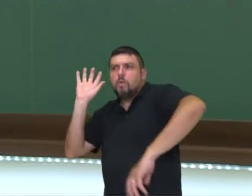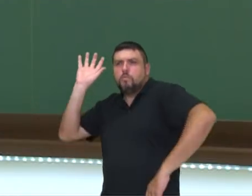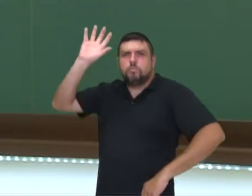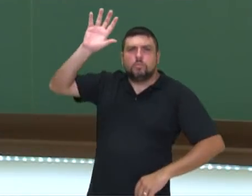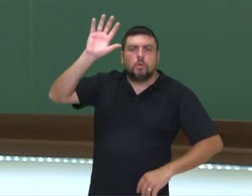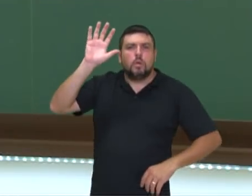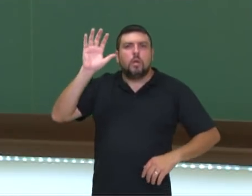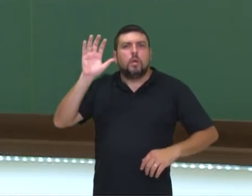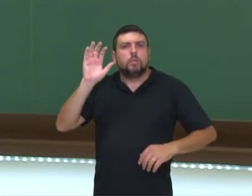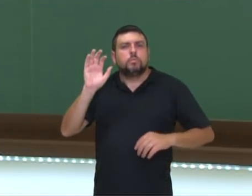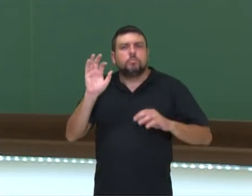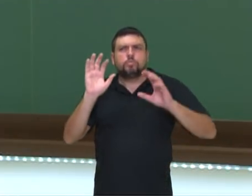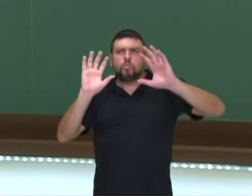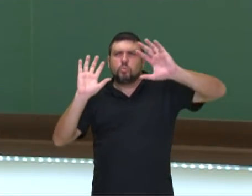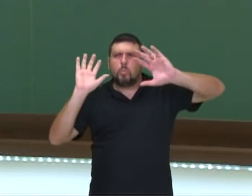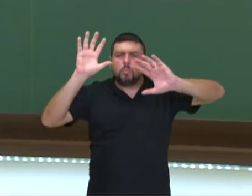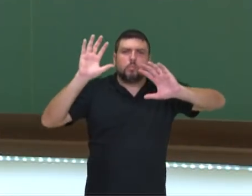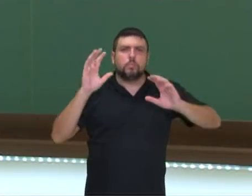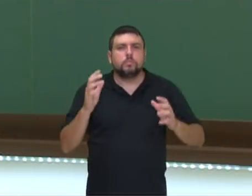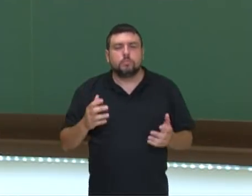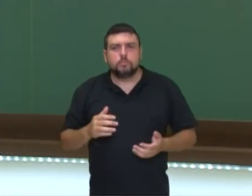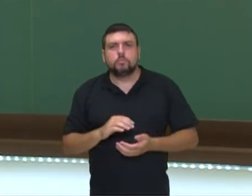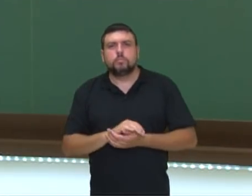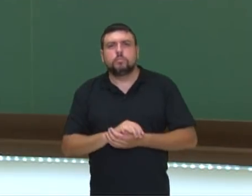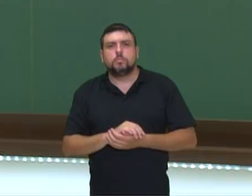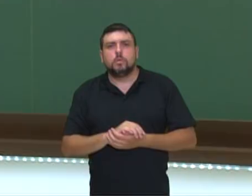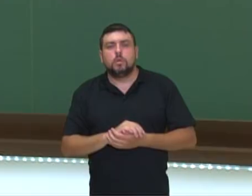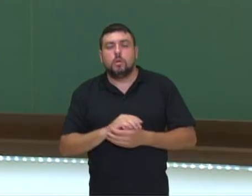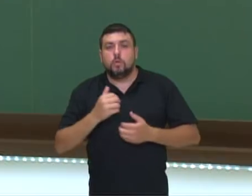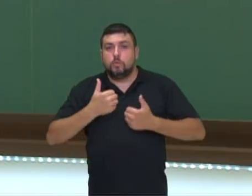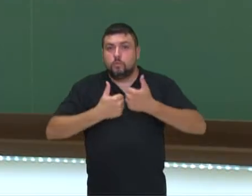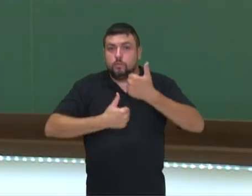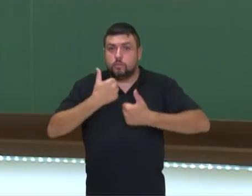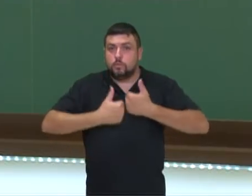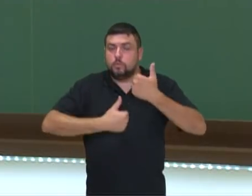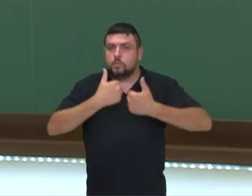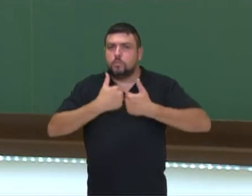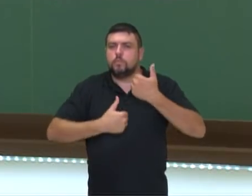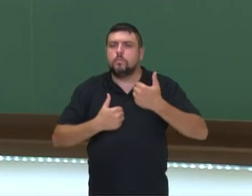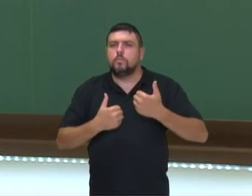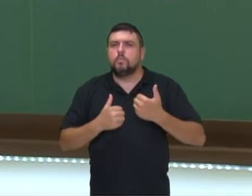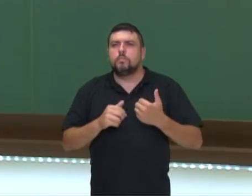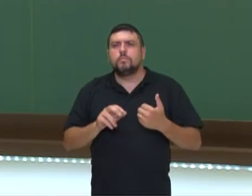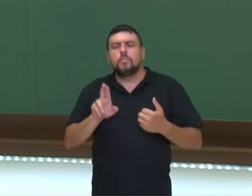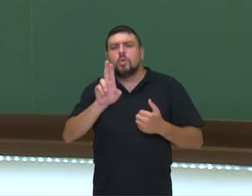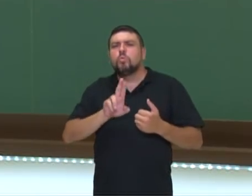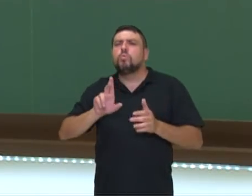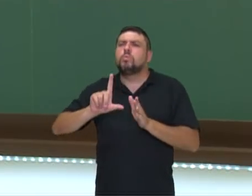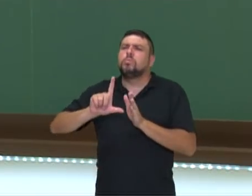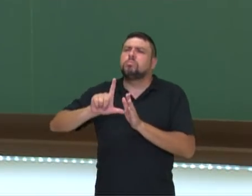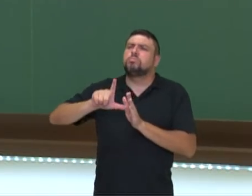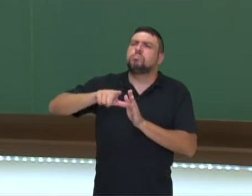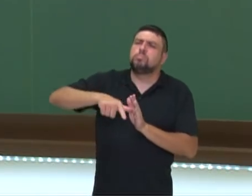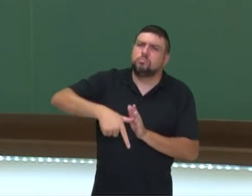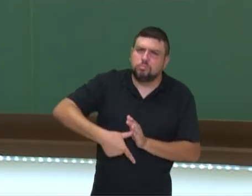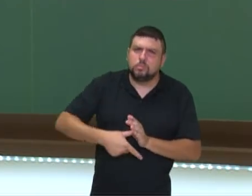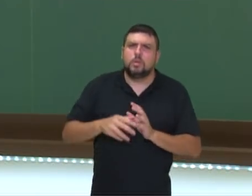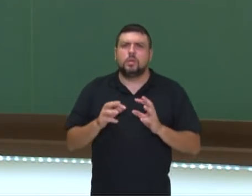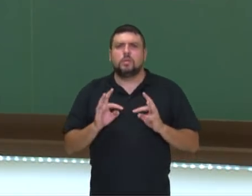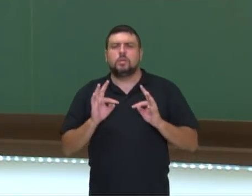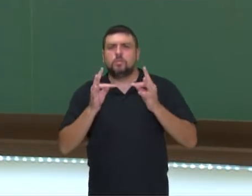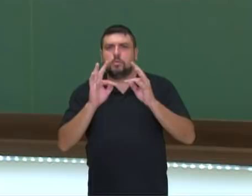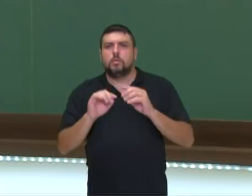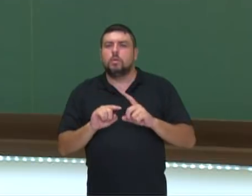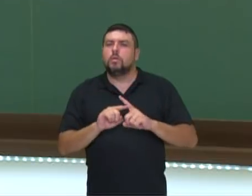tempo específico. Futebol de campo, né, futebol de campo começou um pouco tarde a utilizar os equipamentos tecnológicos, mas hoje